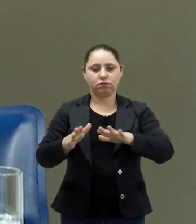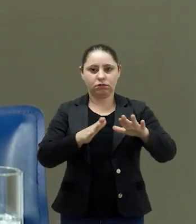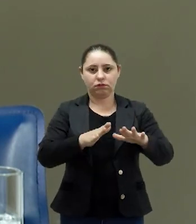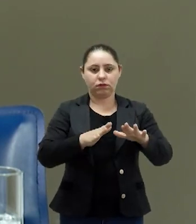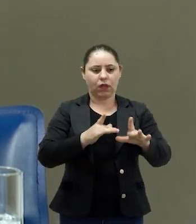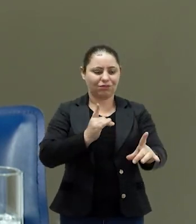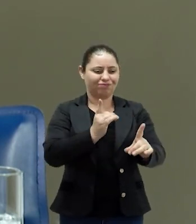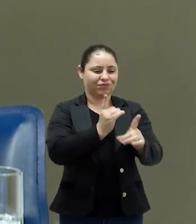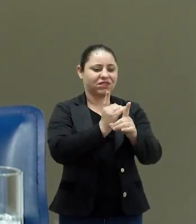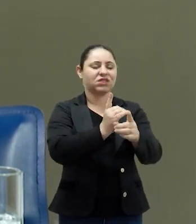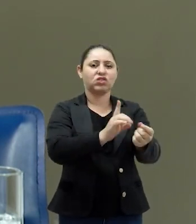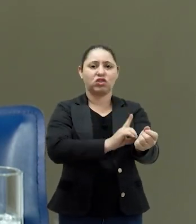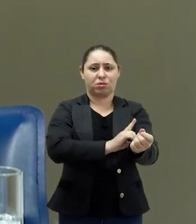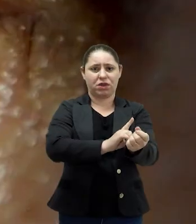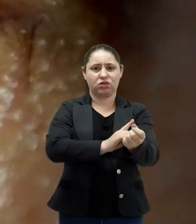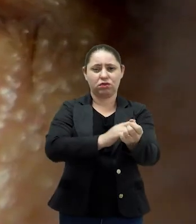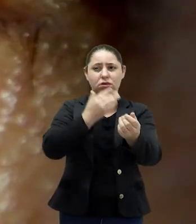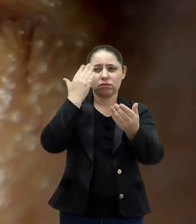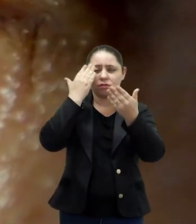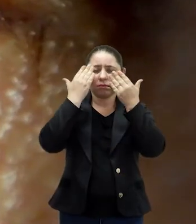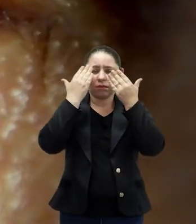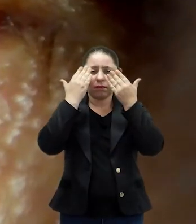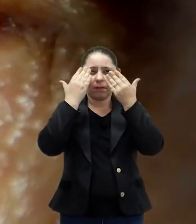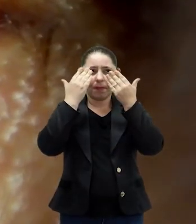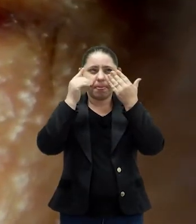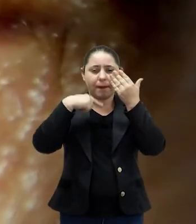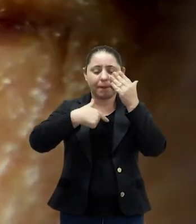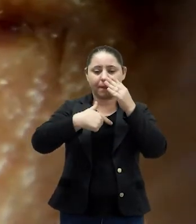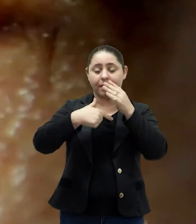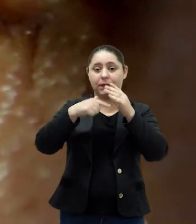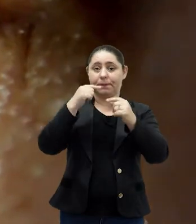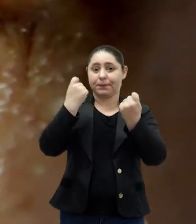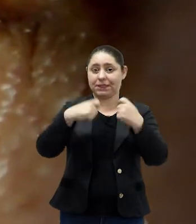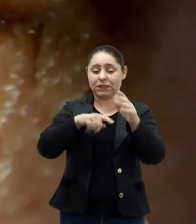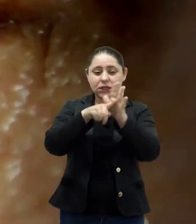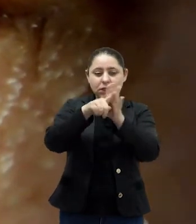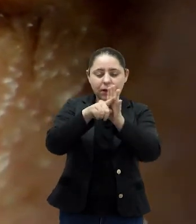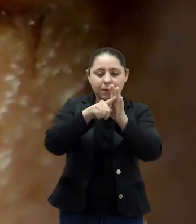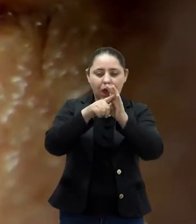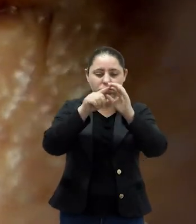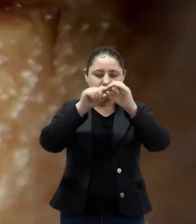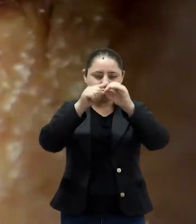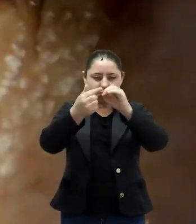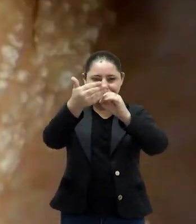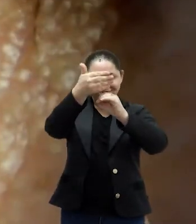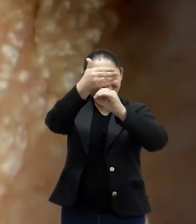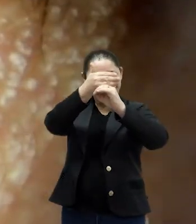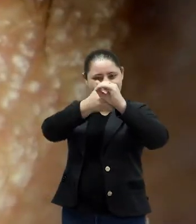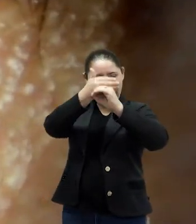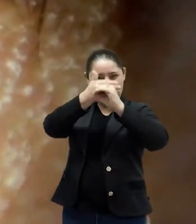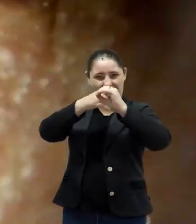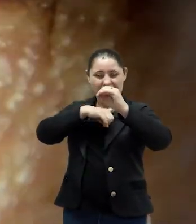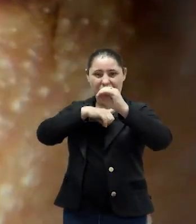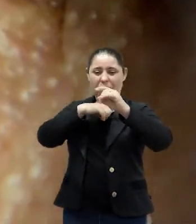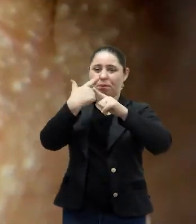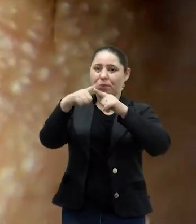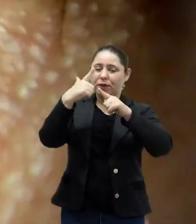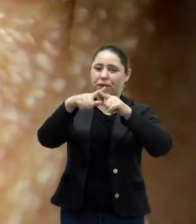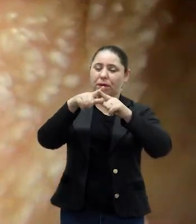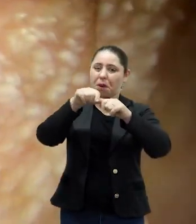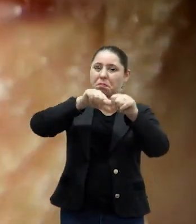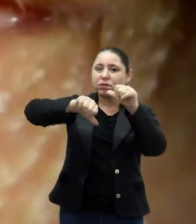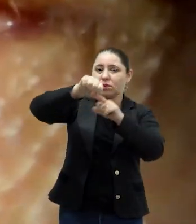de catarata em paciente diabético, a gente tem que examinar o fundo do olho para ver se ele não tem retinopatia diabética, que é